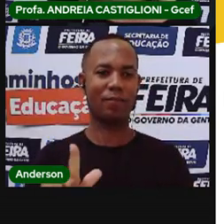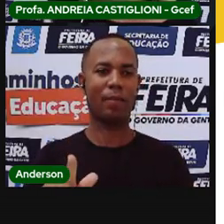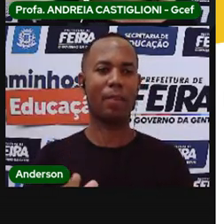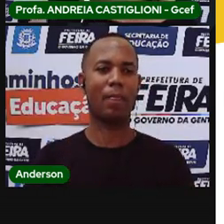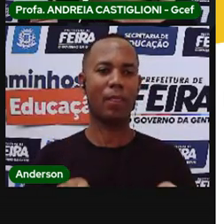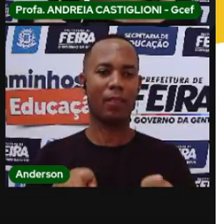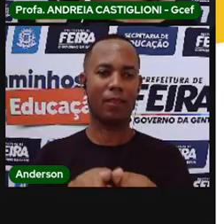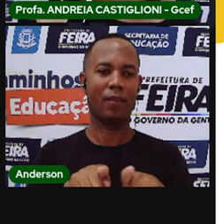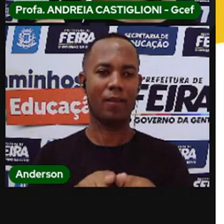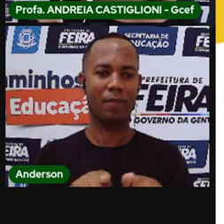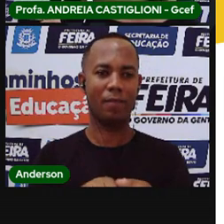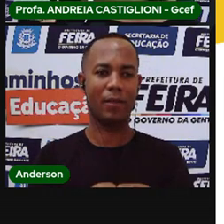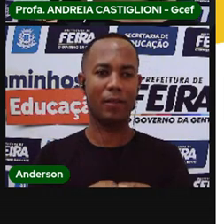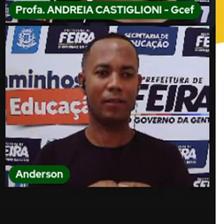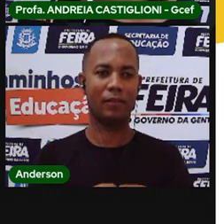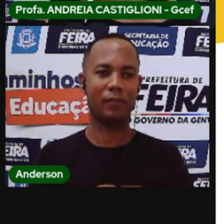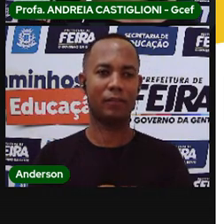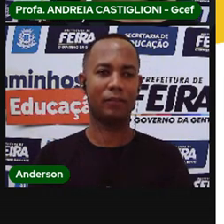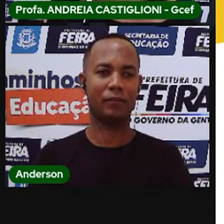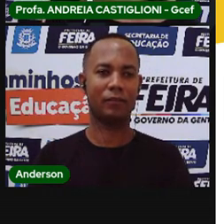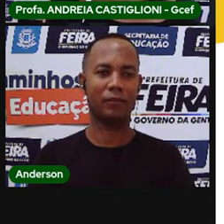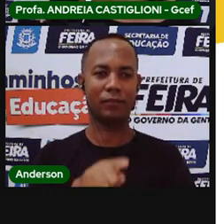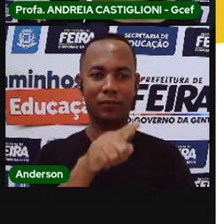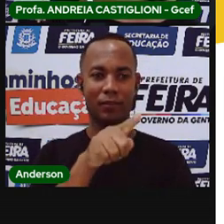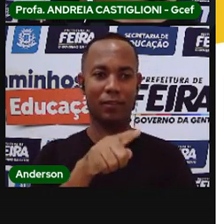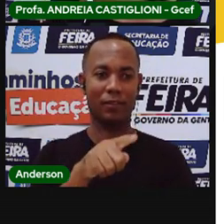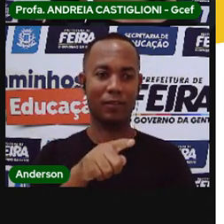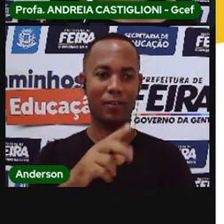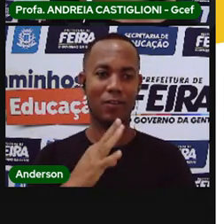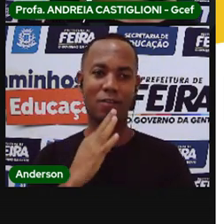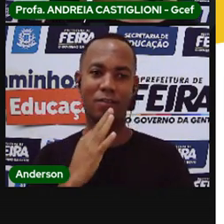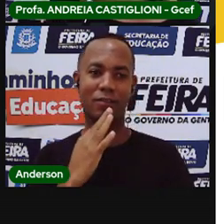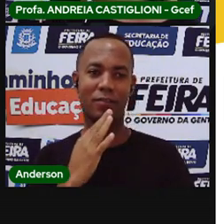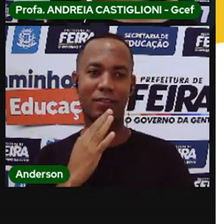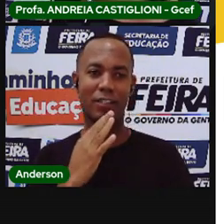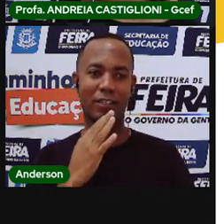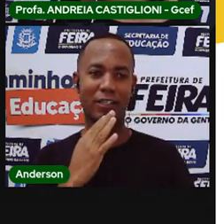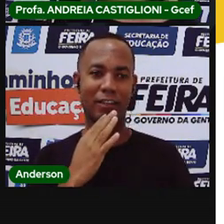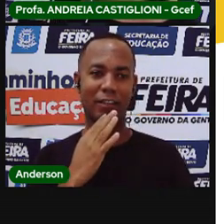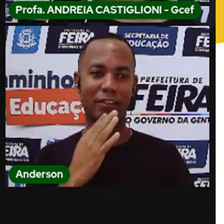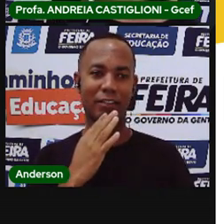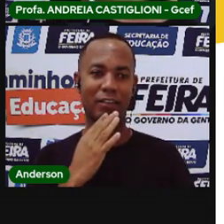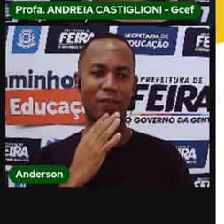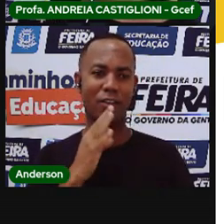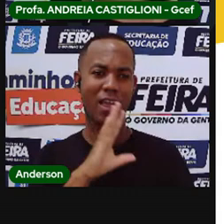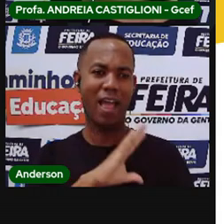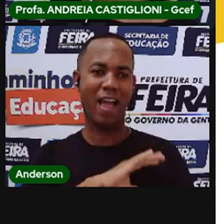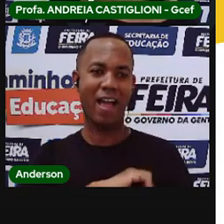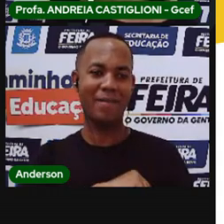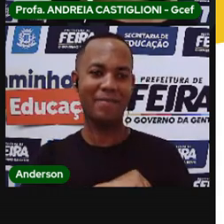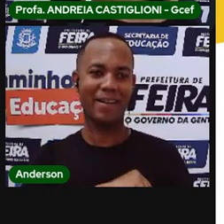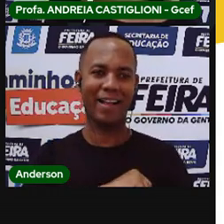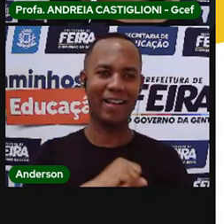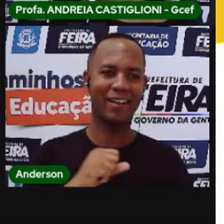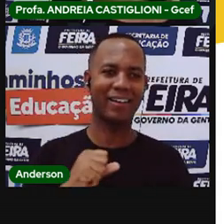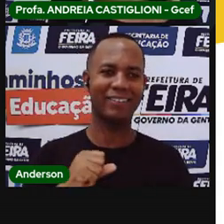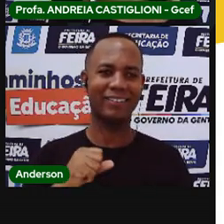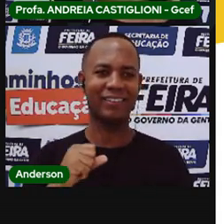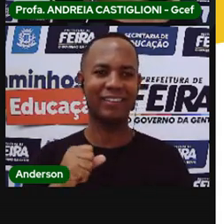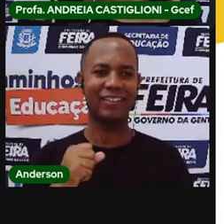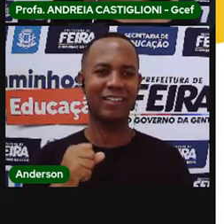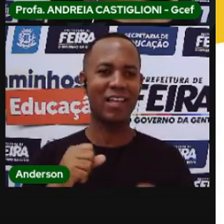Temos ainda esse emoji, né? Que quando você amar, estiver